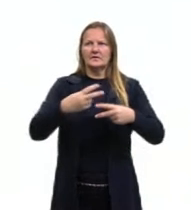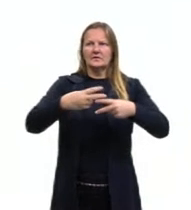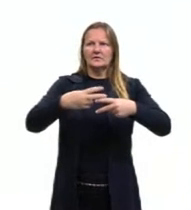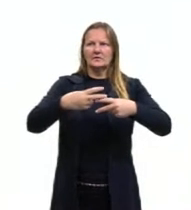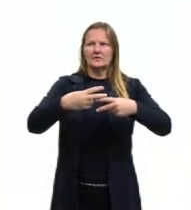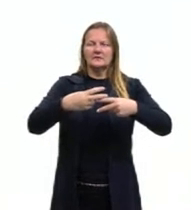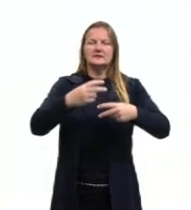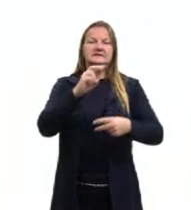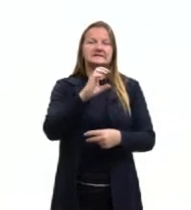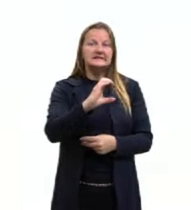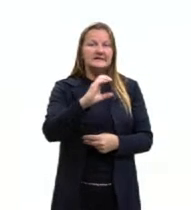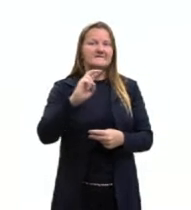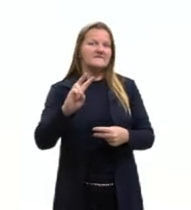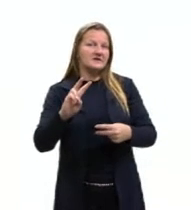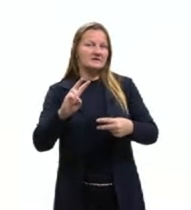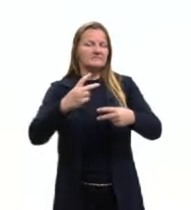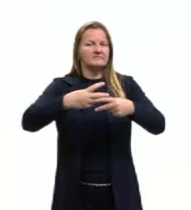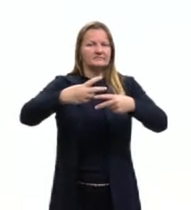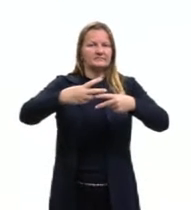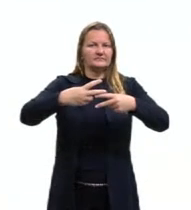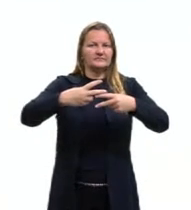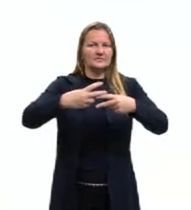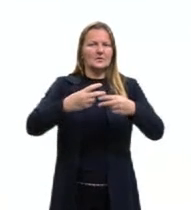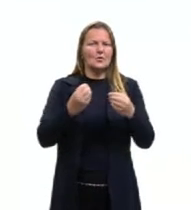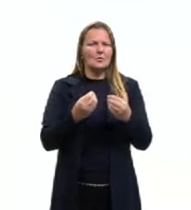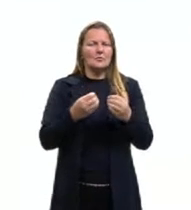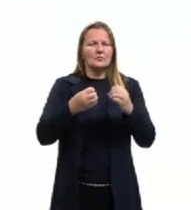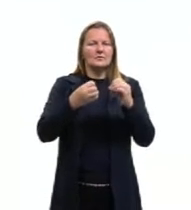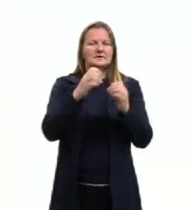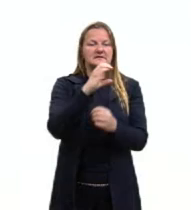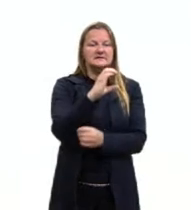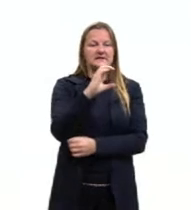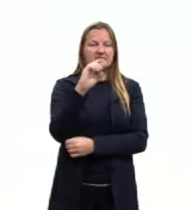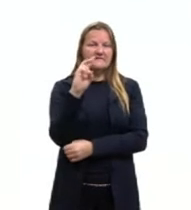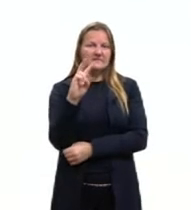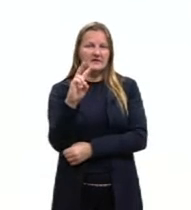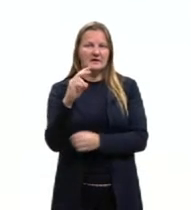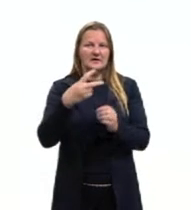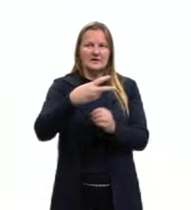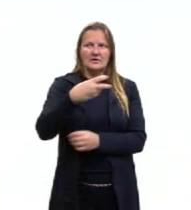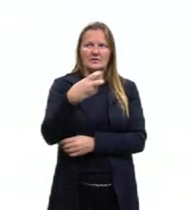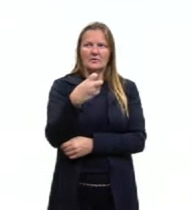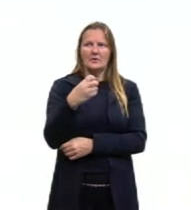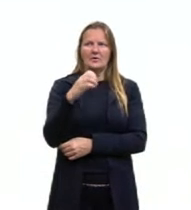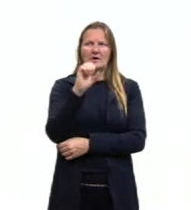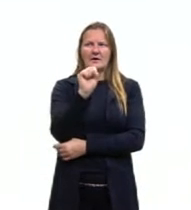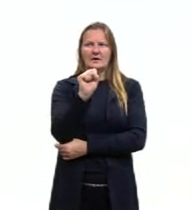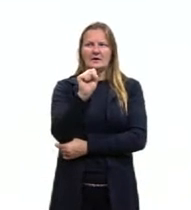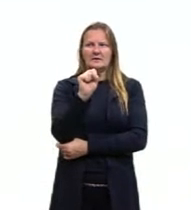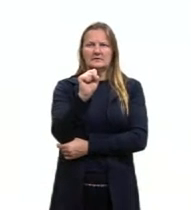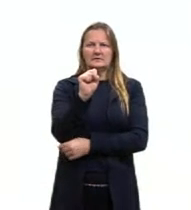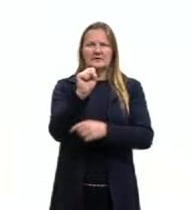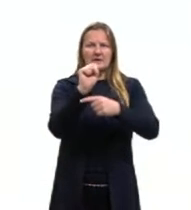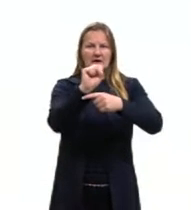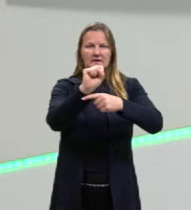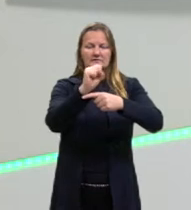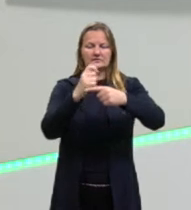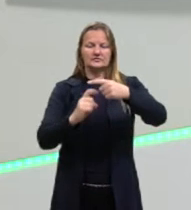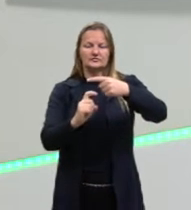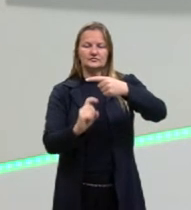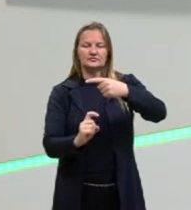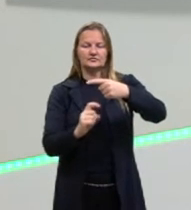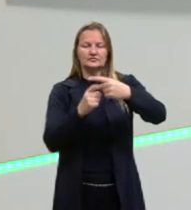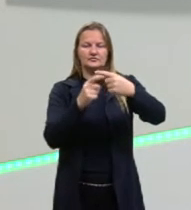medida de dispersão definida por CV é igual a s dividido por x